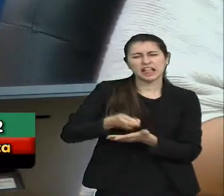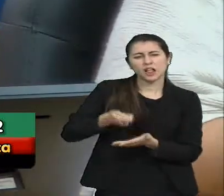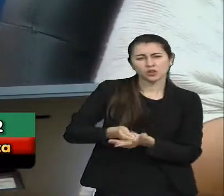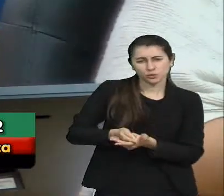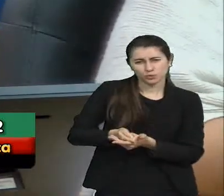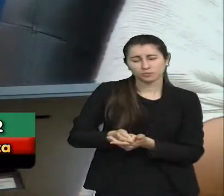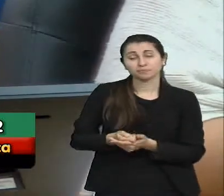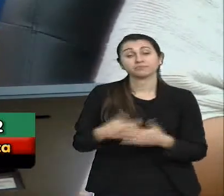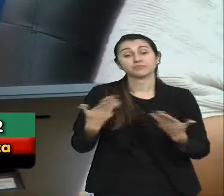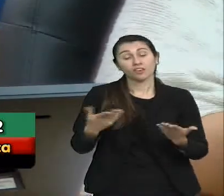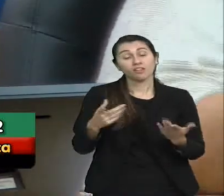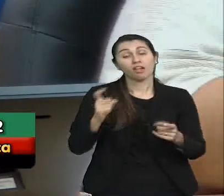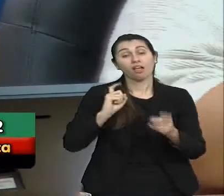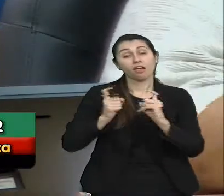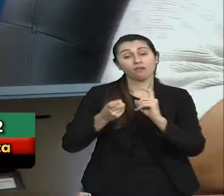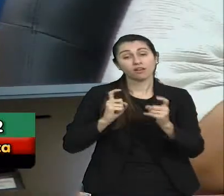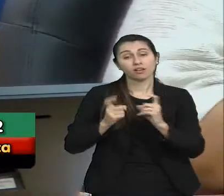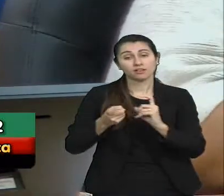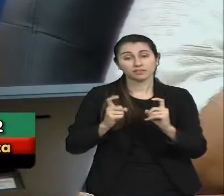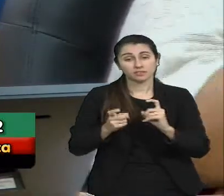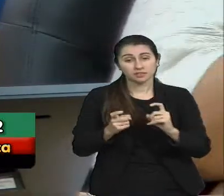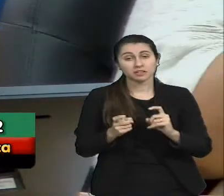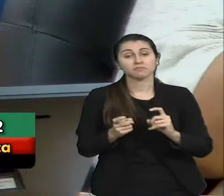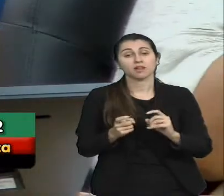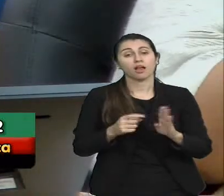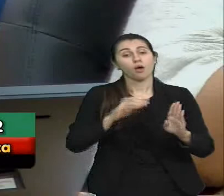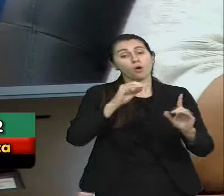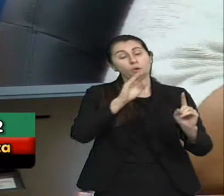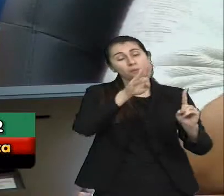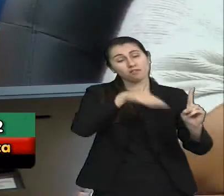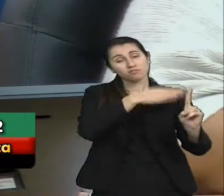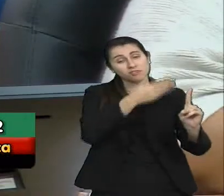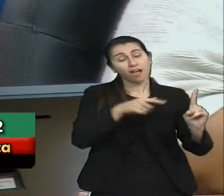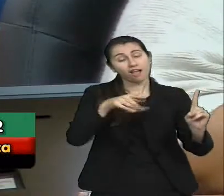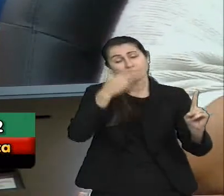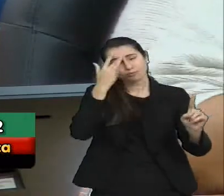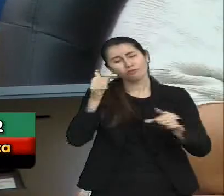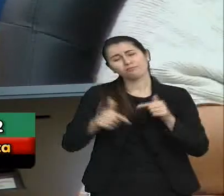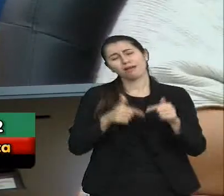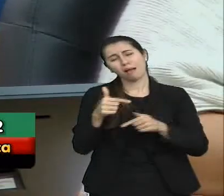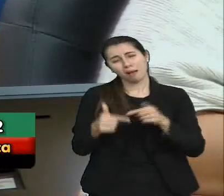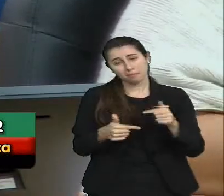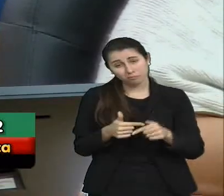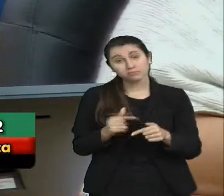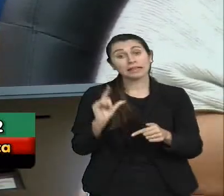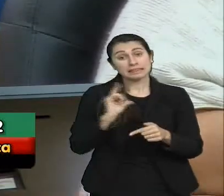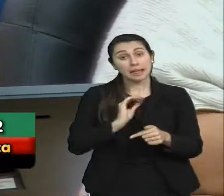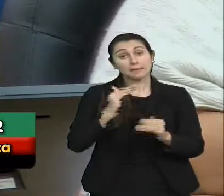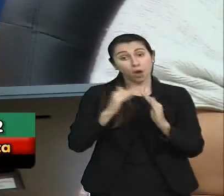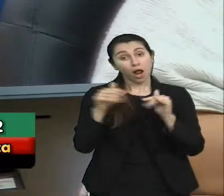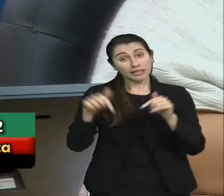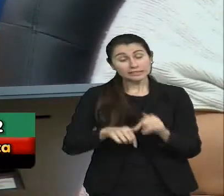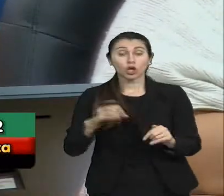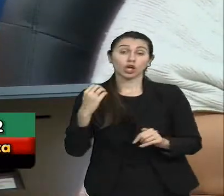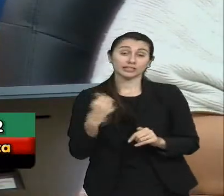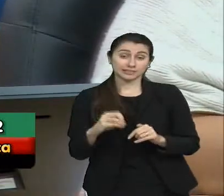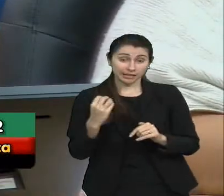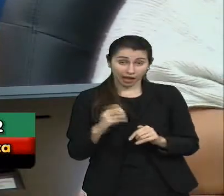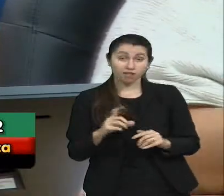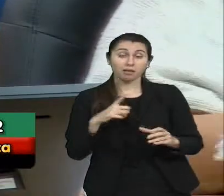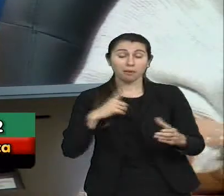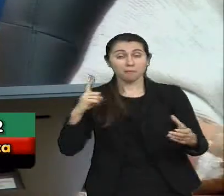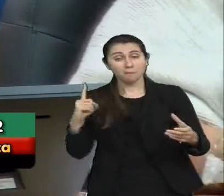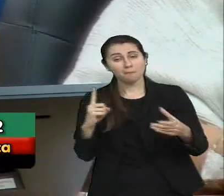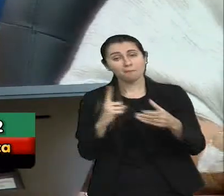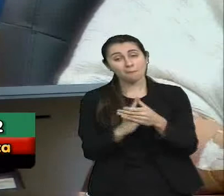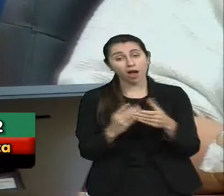sessão solene para homenagear esses trabalhadores. E muitos deles ainda estão em Osasco, fazem parte do nosso dia a dia,